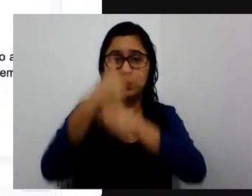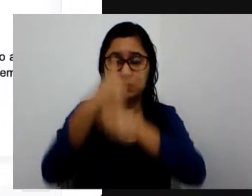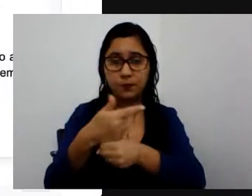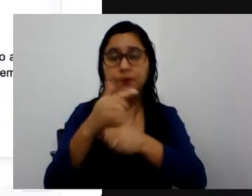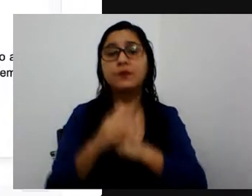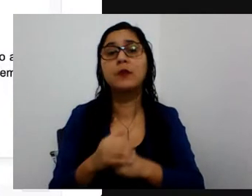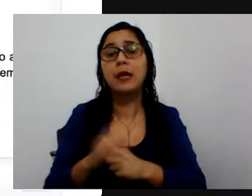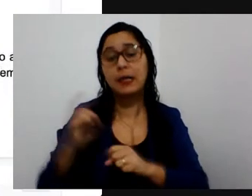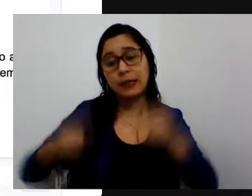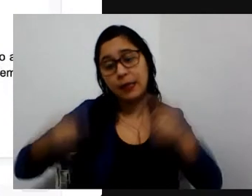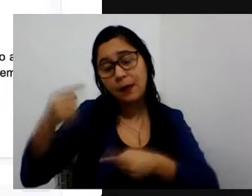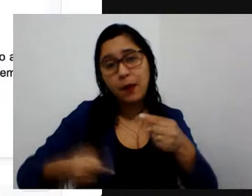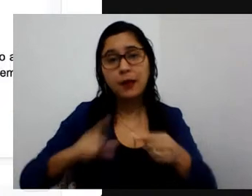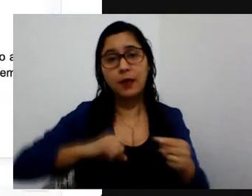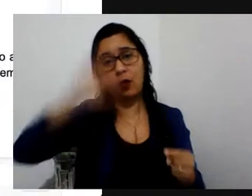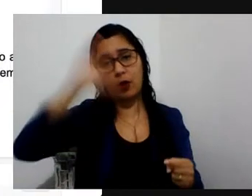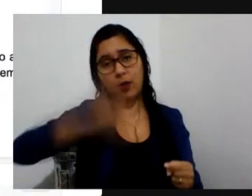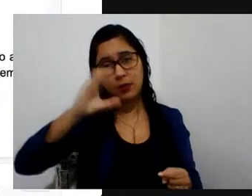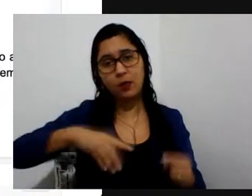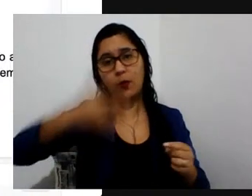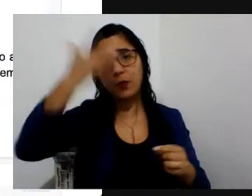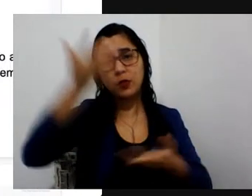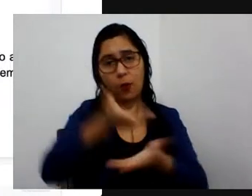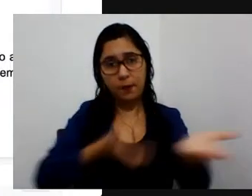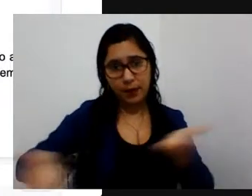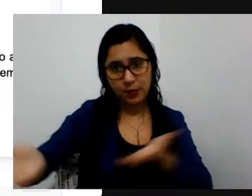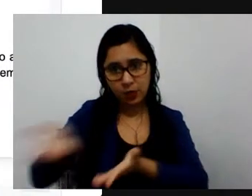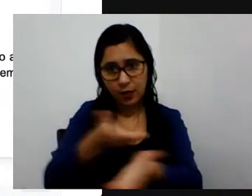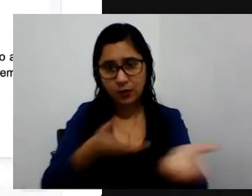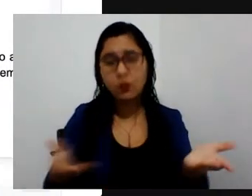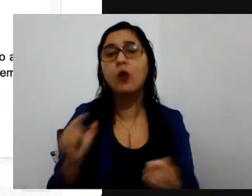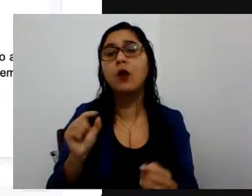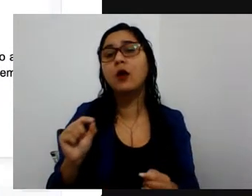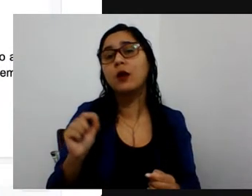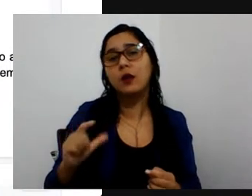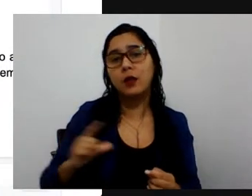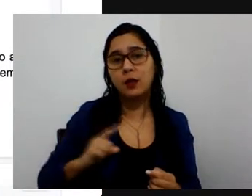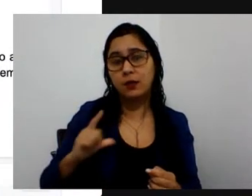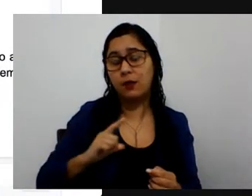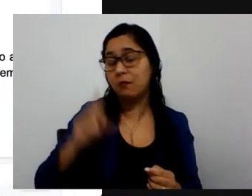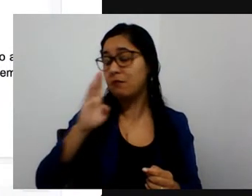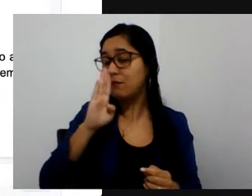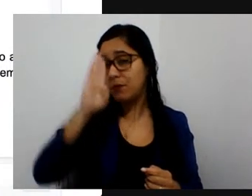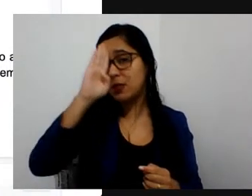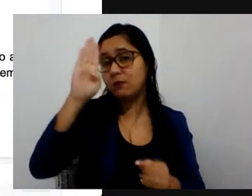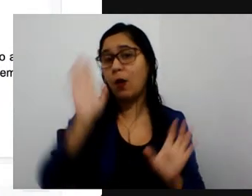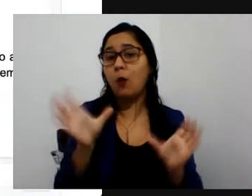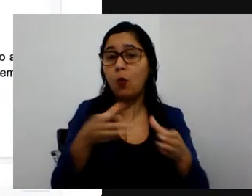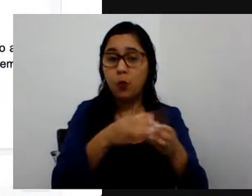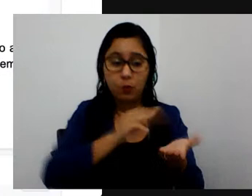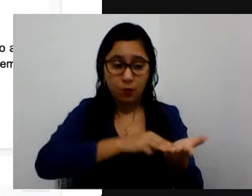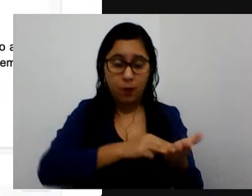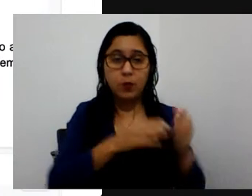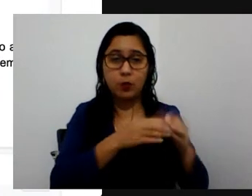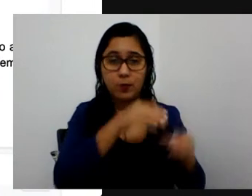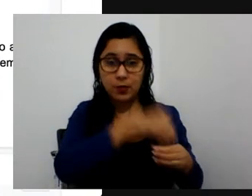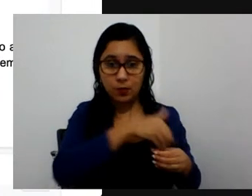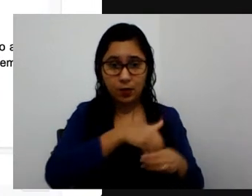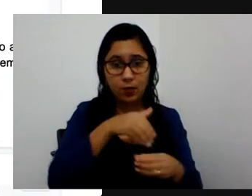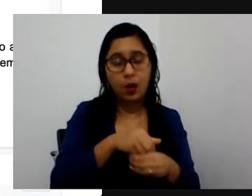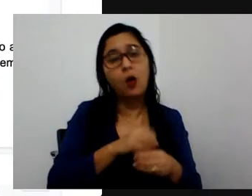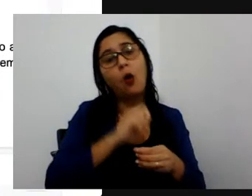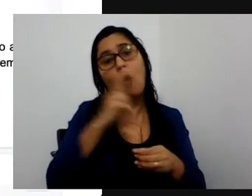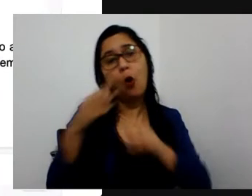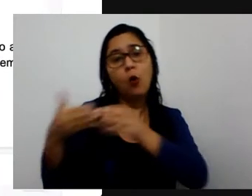debate será coordenado por mediadores que sejam preferencialmente membros da Comissão Eleitoral ou ainda